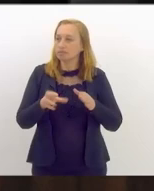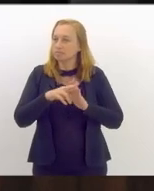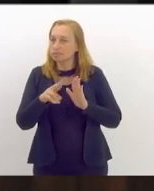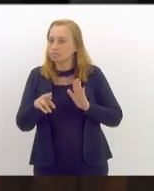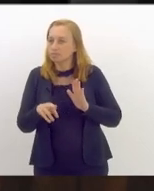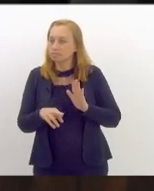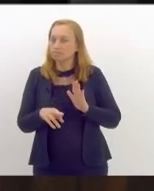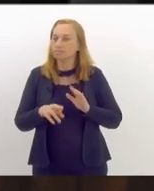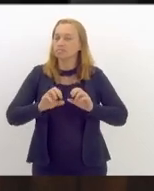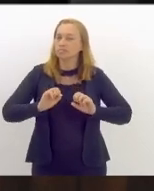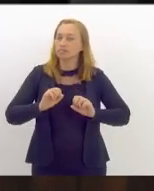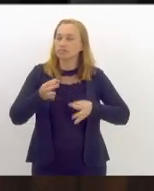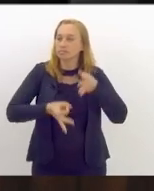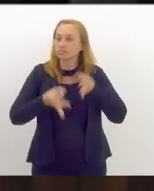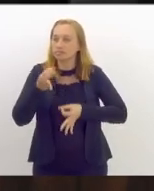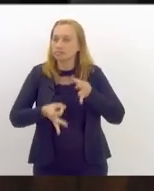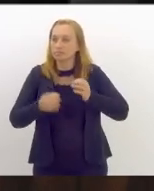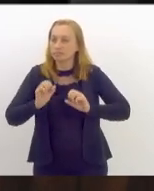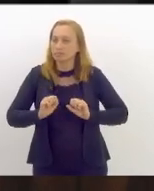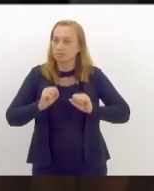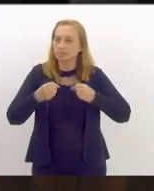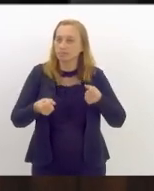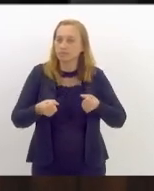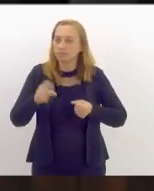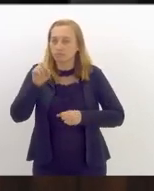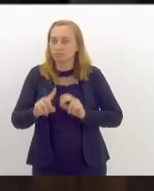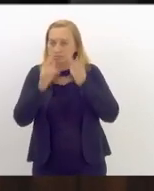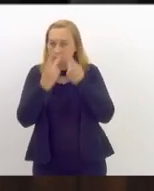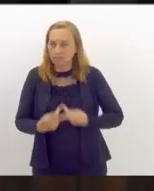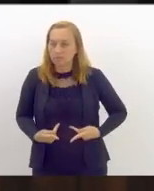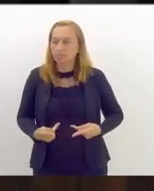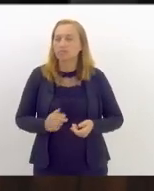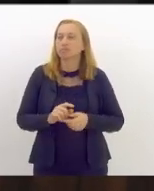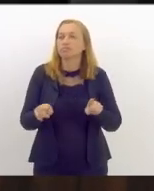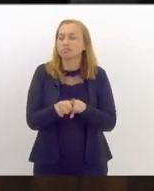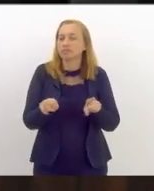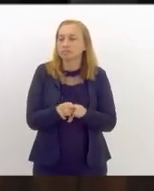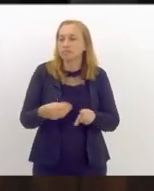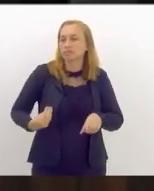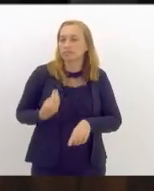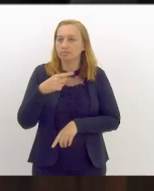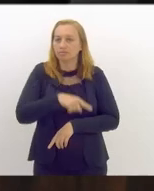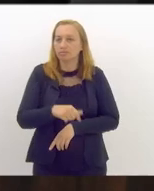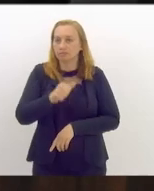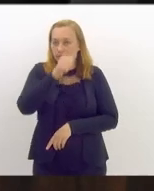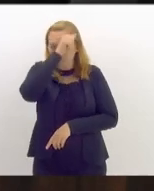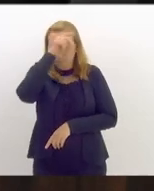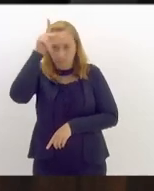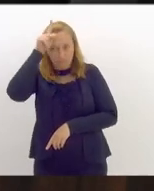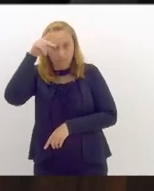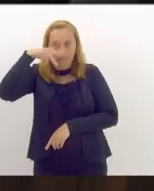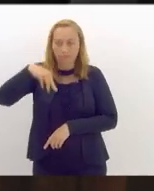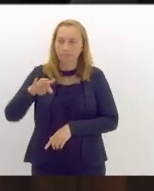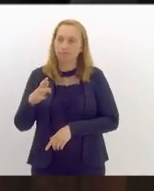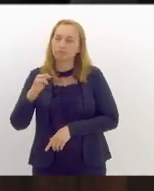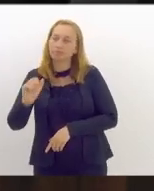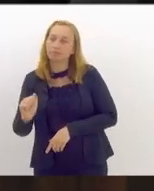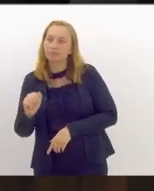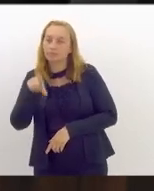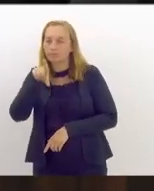Justiça defesa de direitos humanos economia e orçamento está presente também aqui o prefeito de Mesquita Jorge nosso amigo